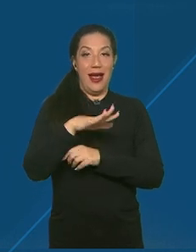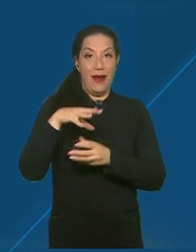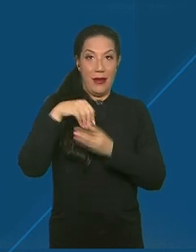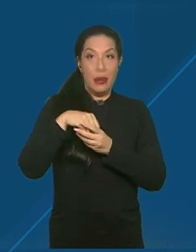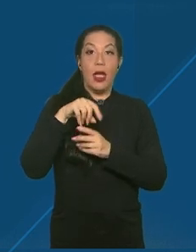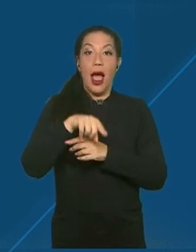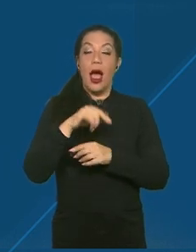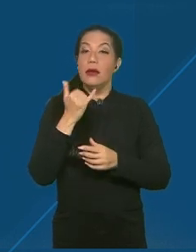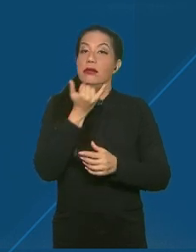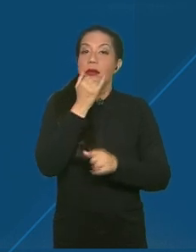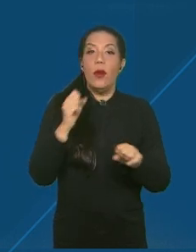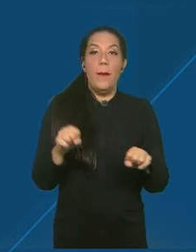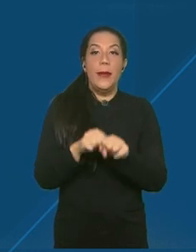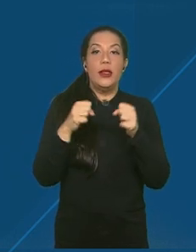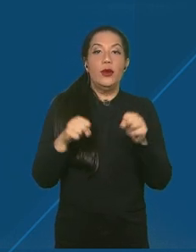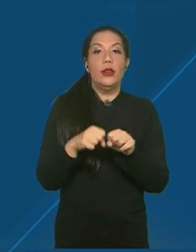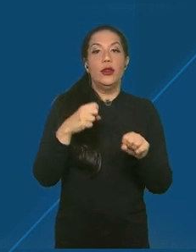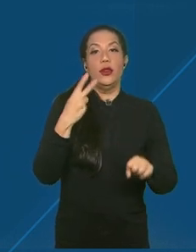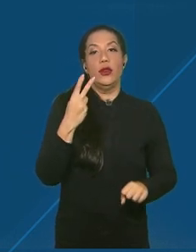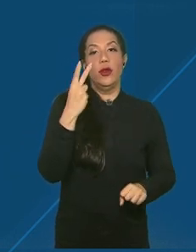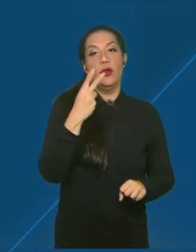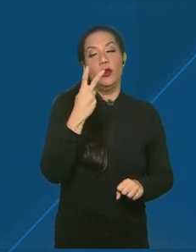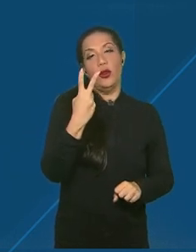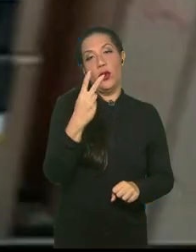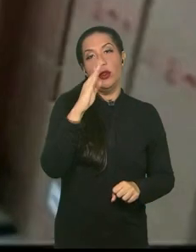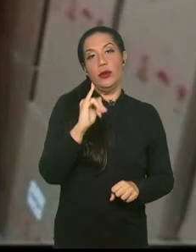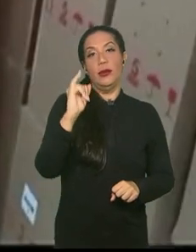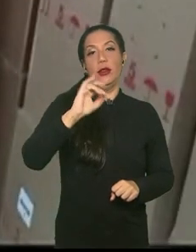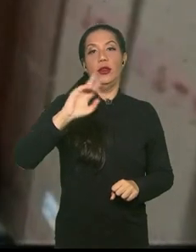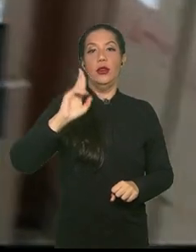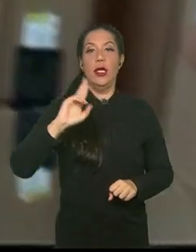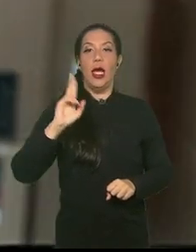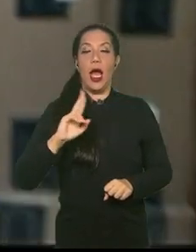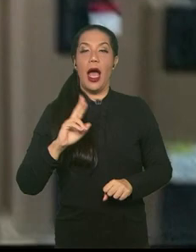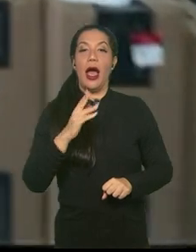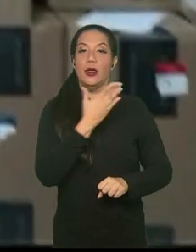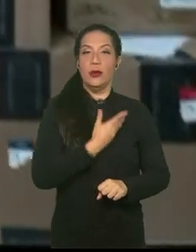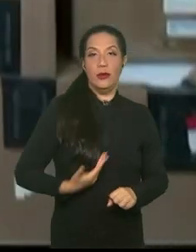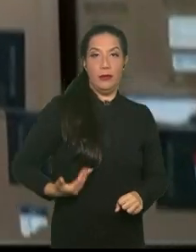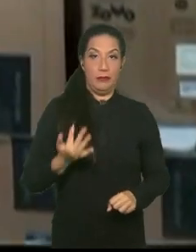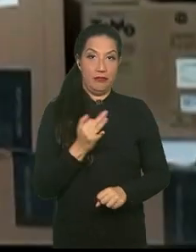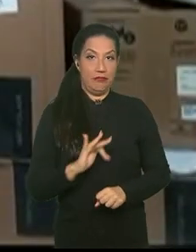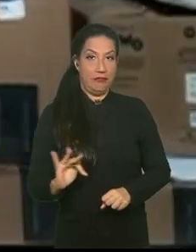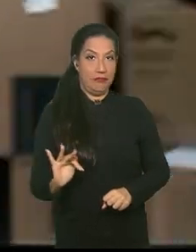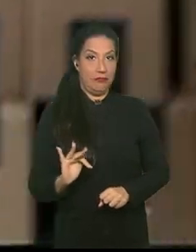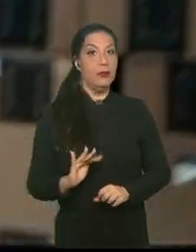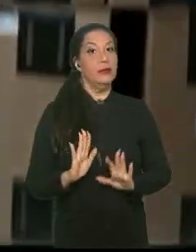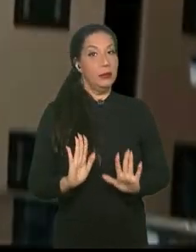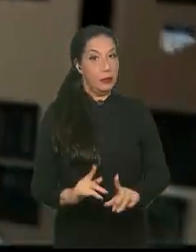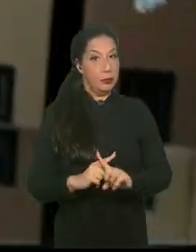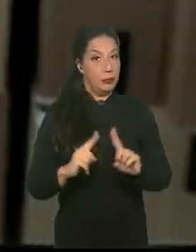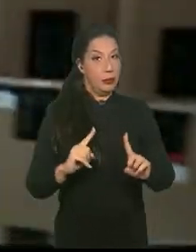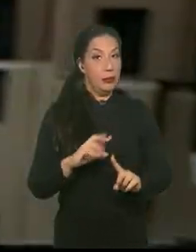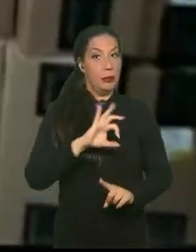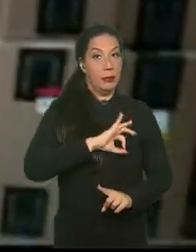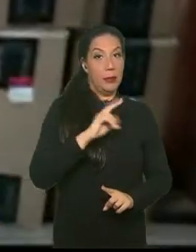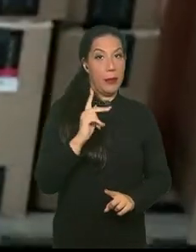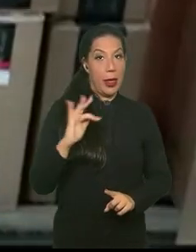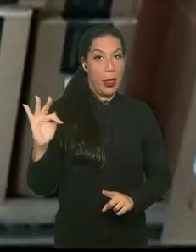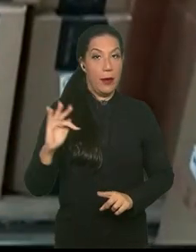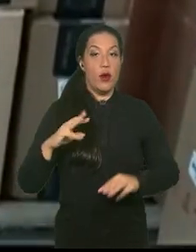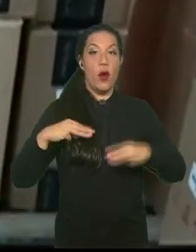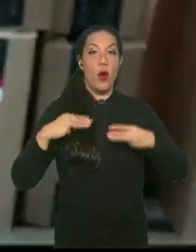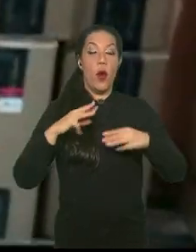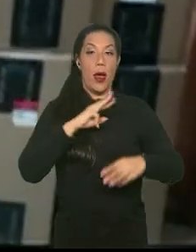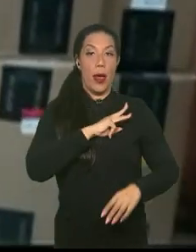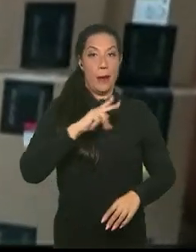transnacional que teria causado um prejuízo de cerca de 2 Bilhões de reais aos cofres da União Segundo a polícia federal e